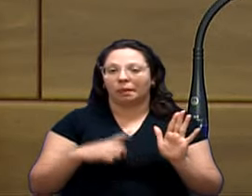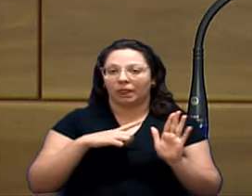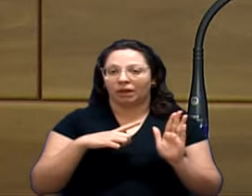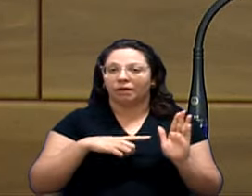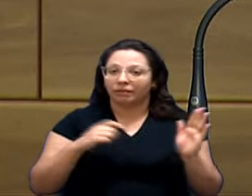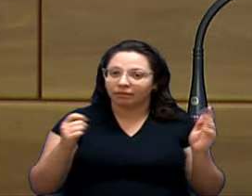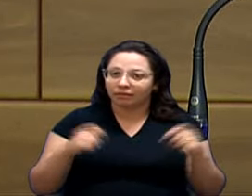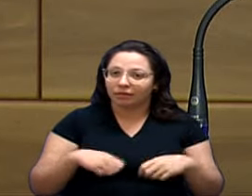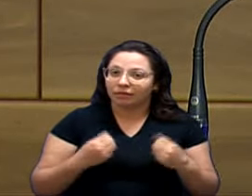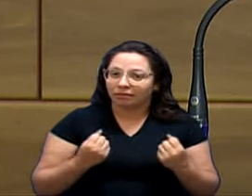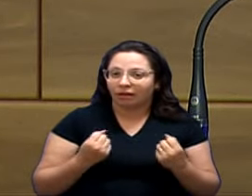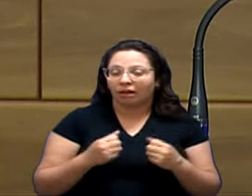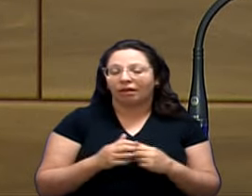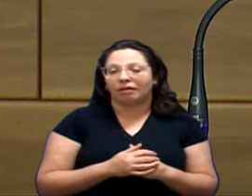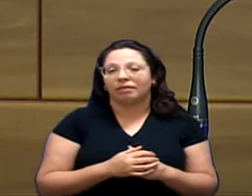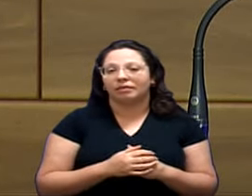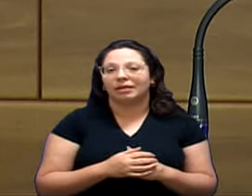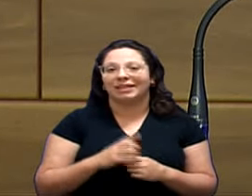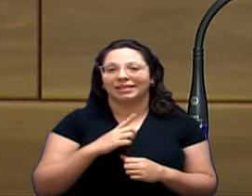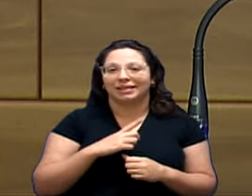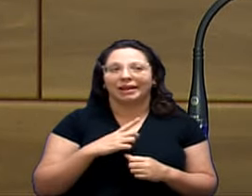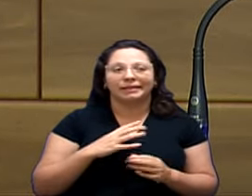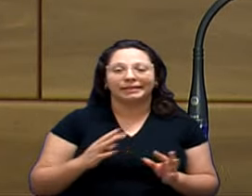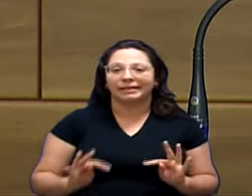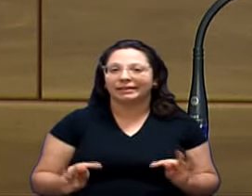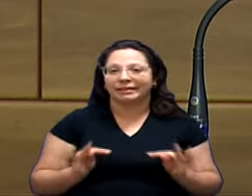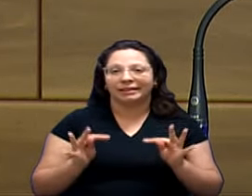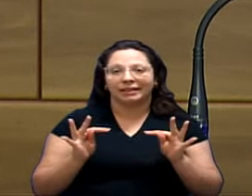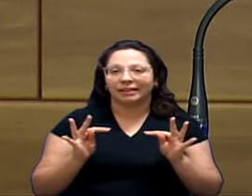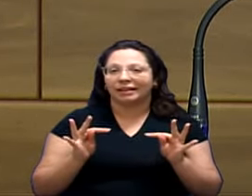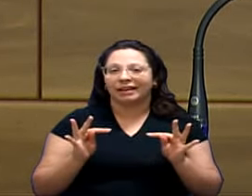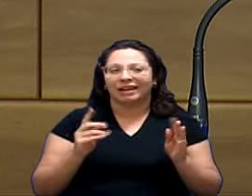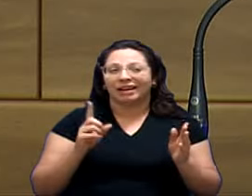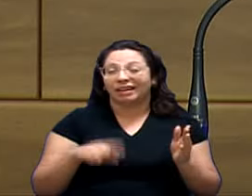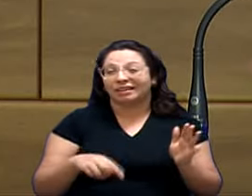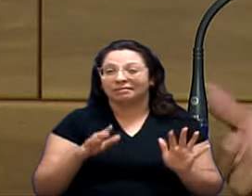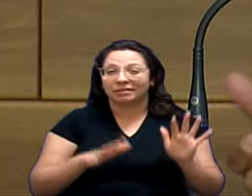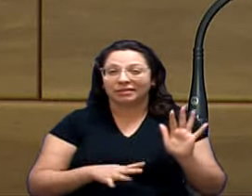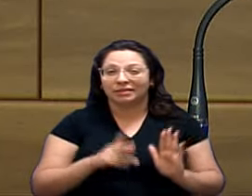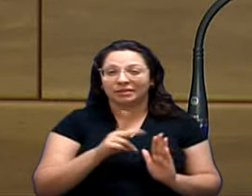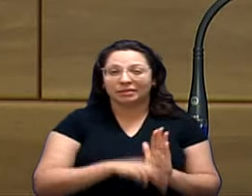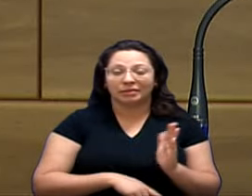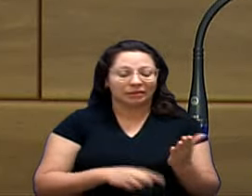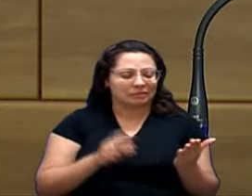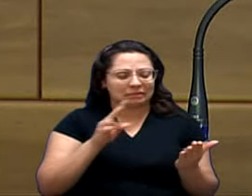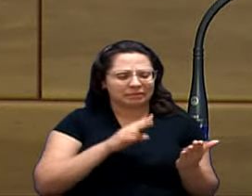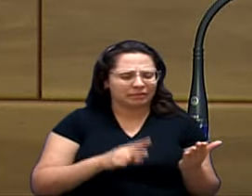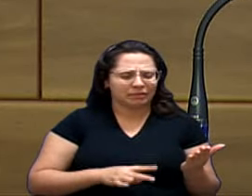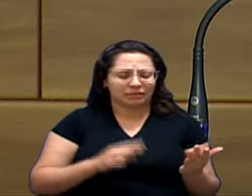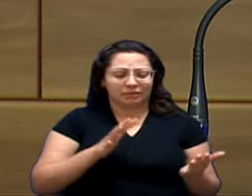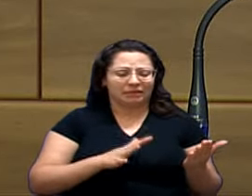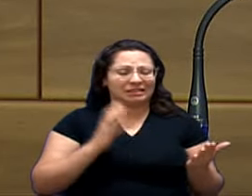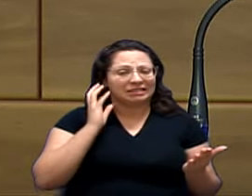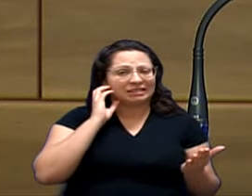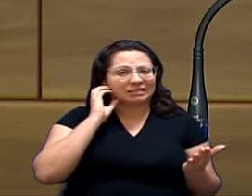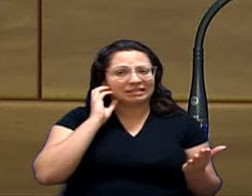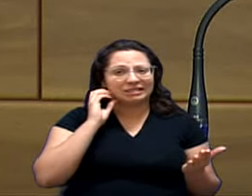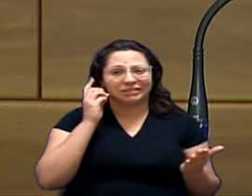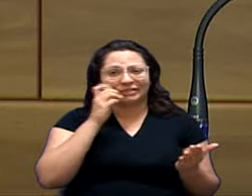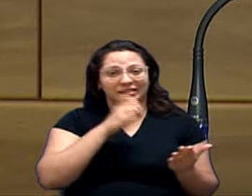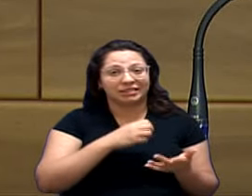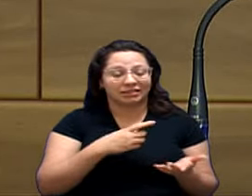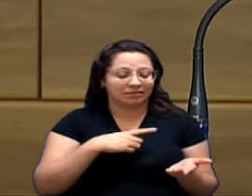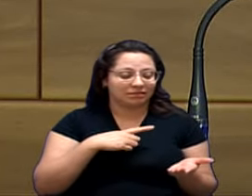ele realmente é um plano técnico né Ele é um plano difícil de ser entendido e olhado Até nós que temos um pouco mais eh eh de